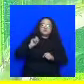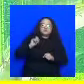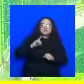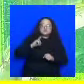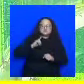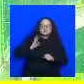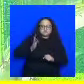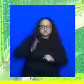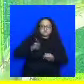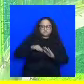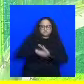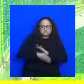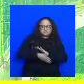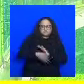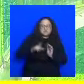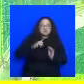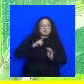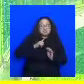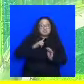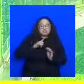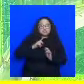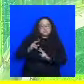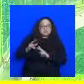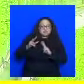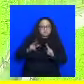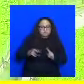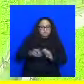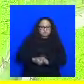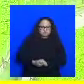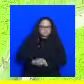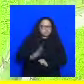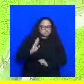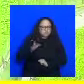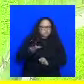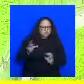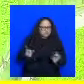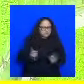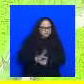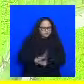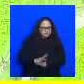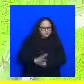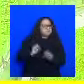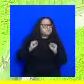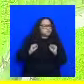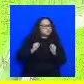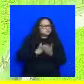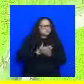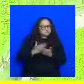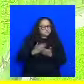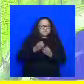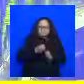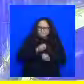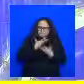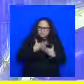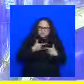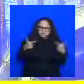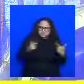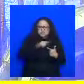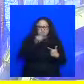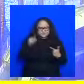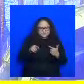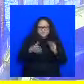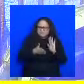time do coração, que possui o mesmo universo de números da Time Mania. Bolas já posicionadas, podemos começar? Boa sorte para você que